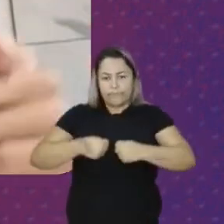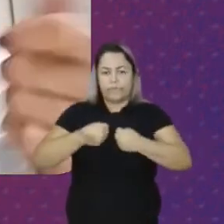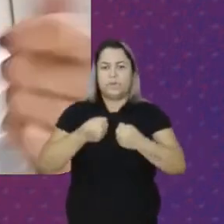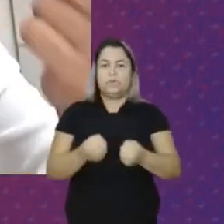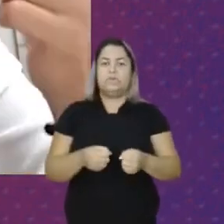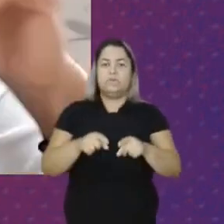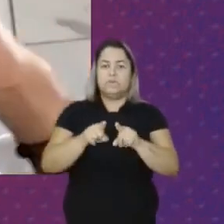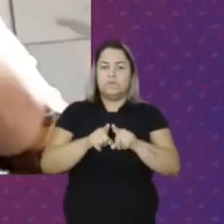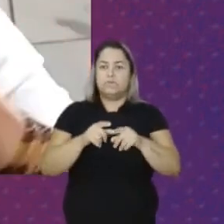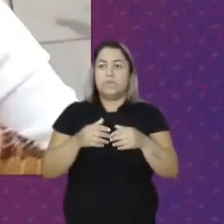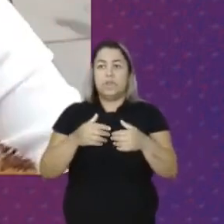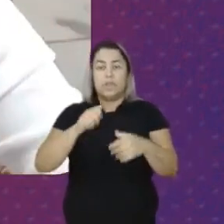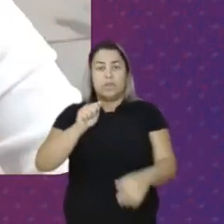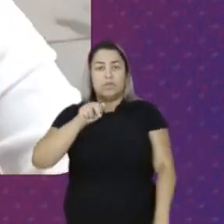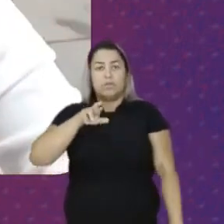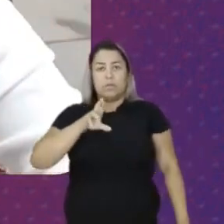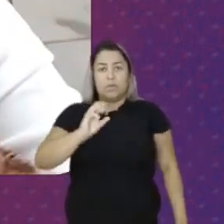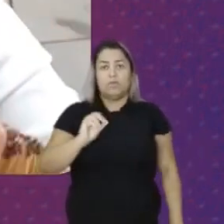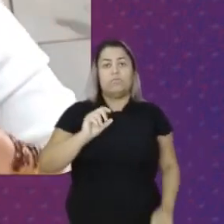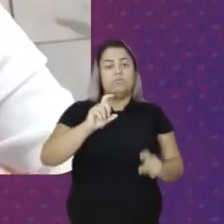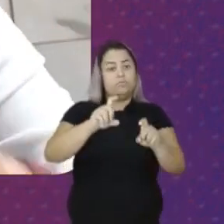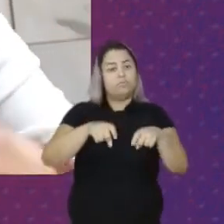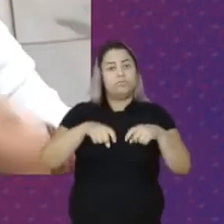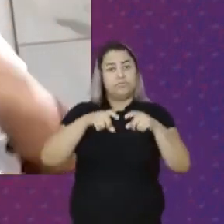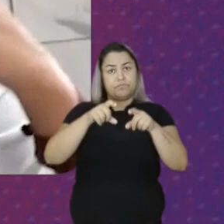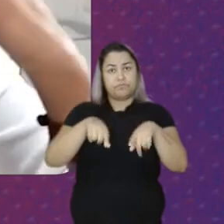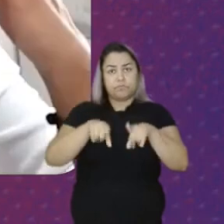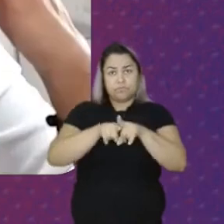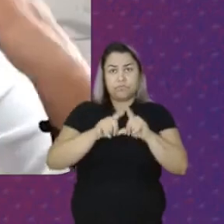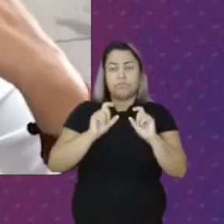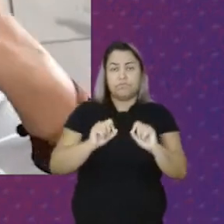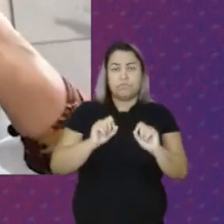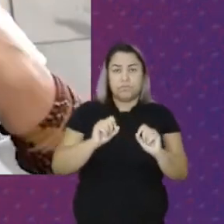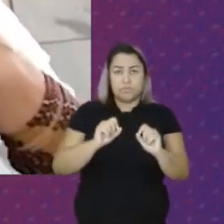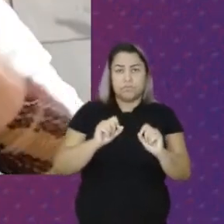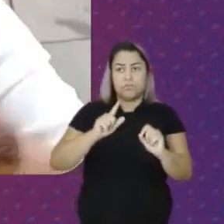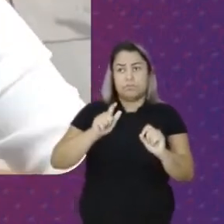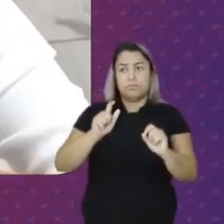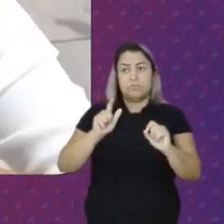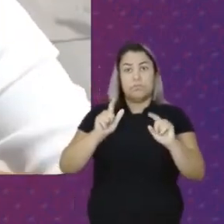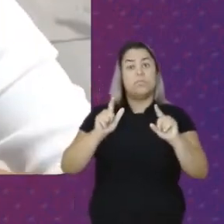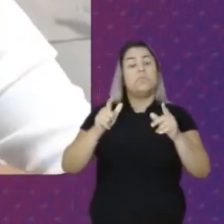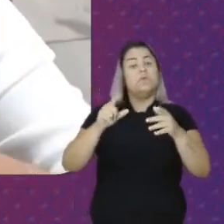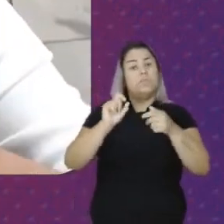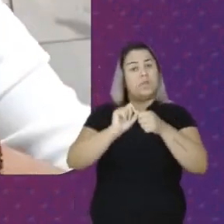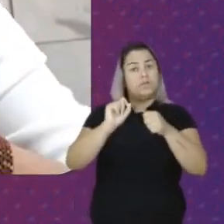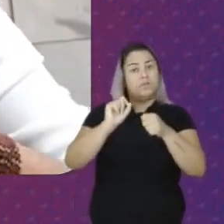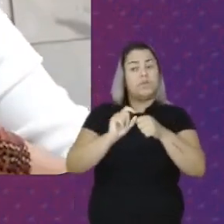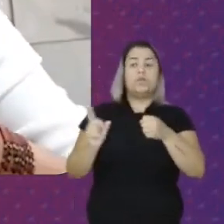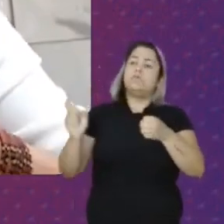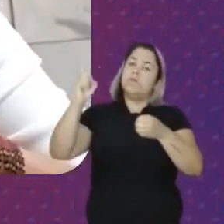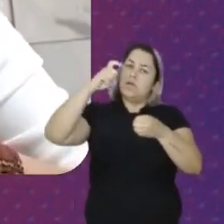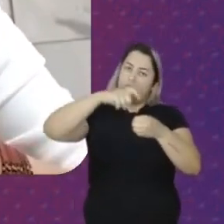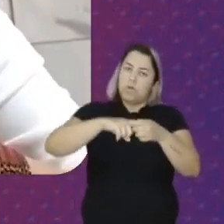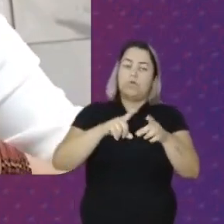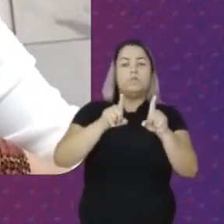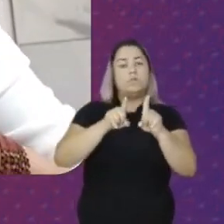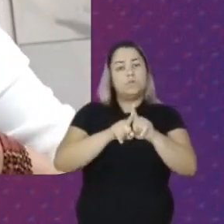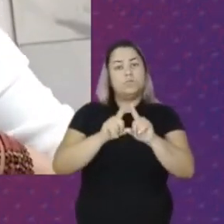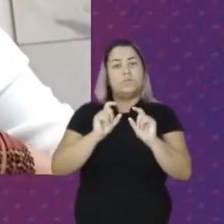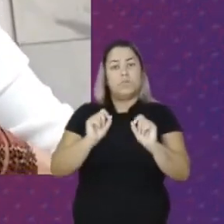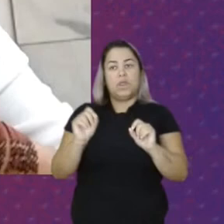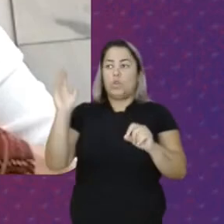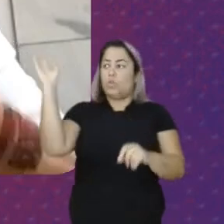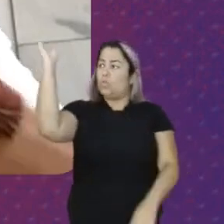ponta, o agronegócio, o grande latifúndio, que fazem retomadas por terra